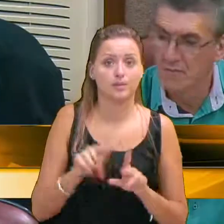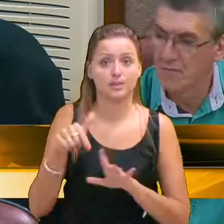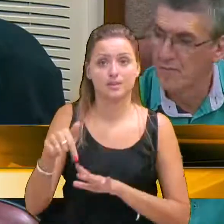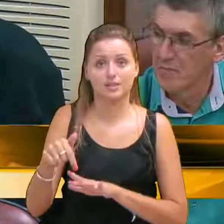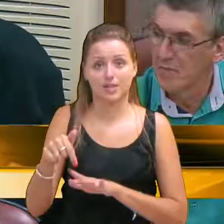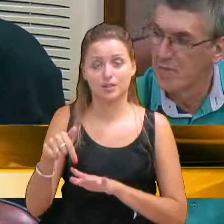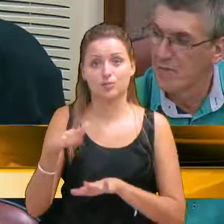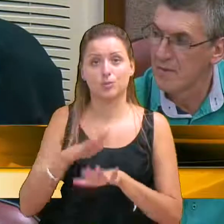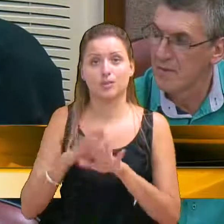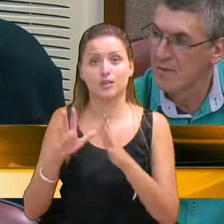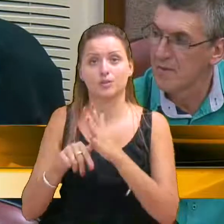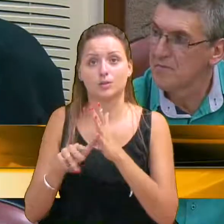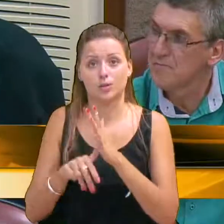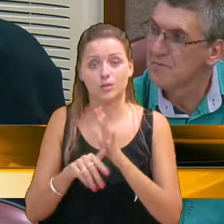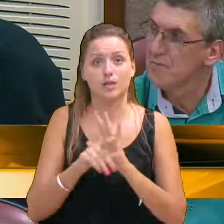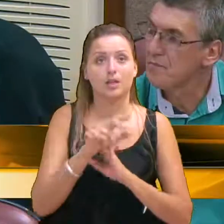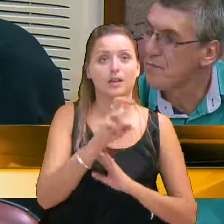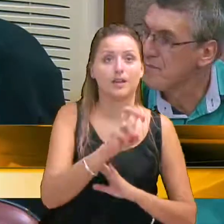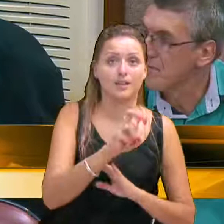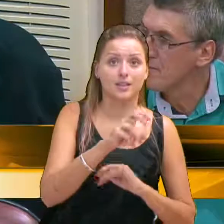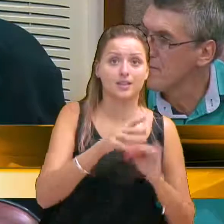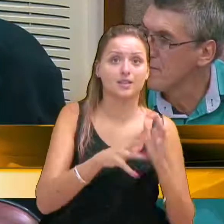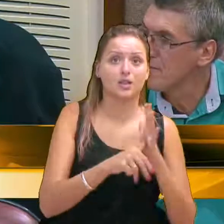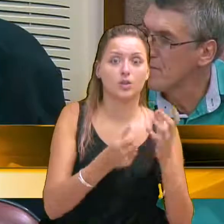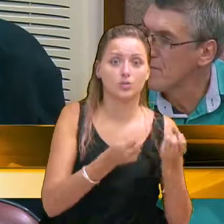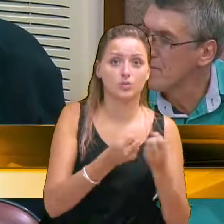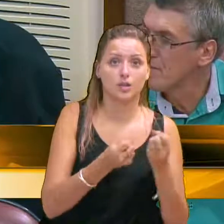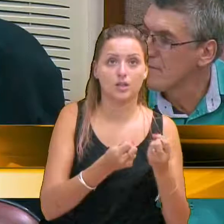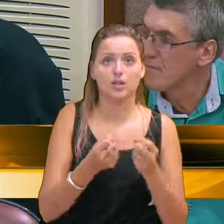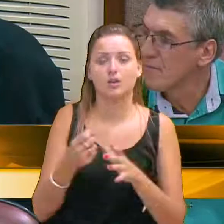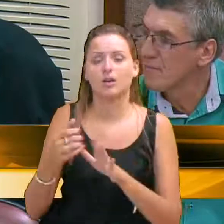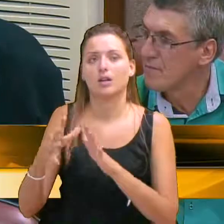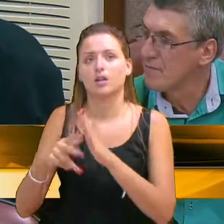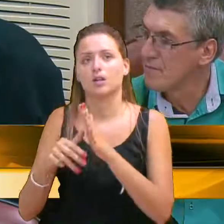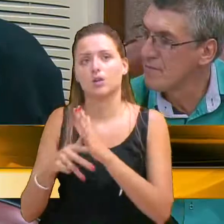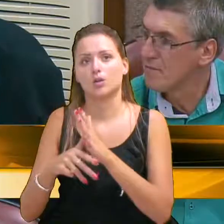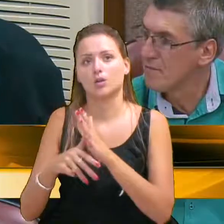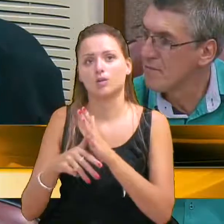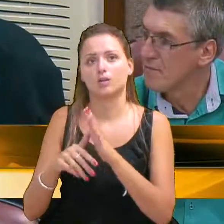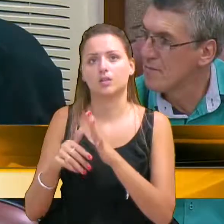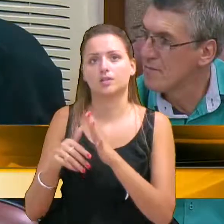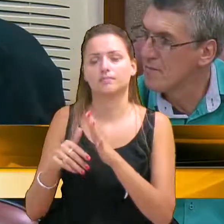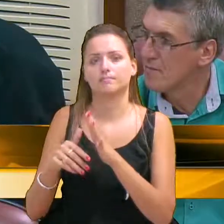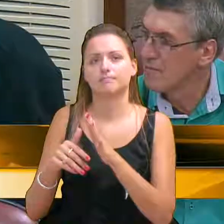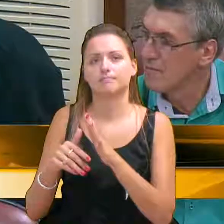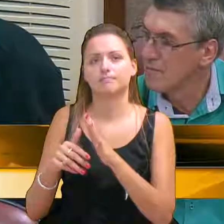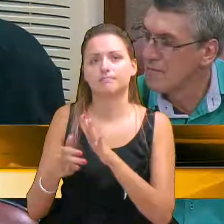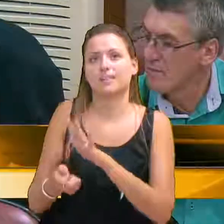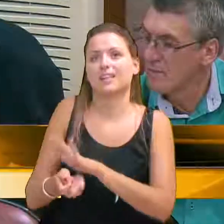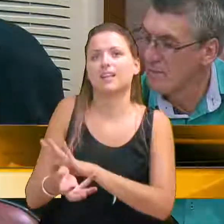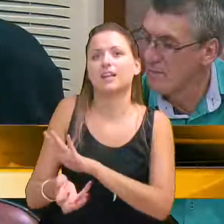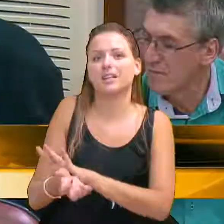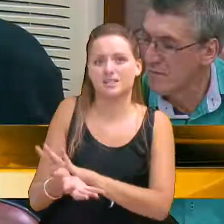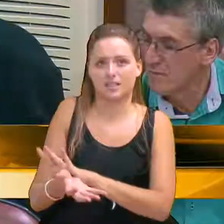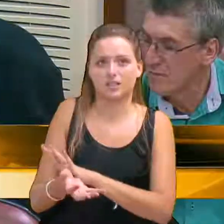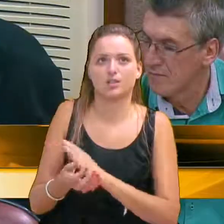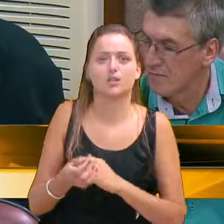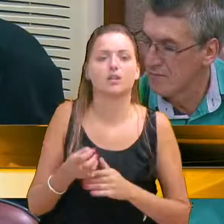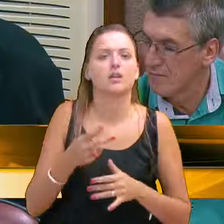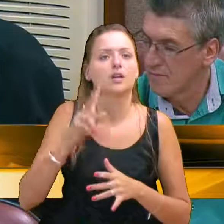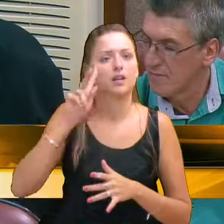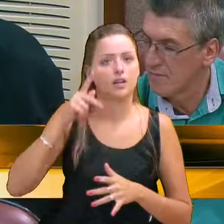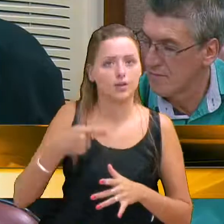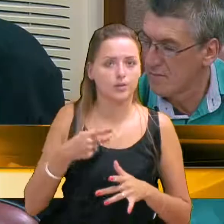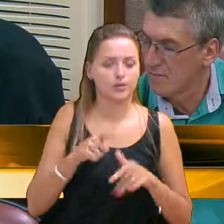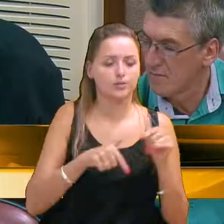a 5ª em roubo de veículo, a 2ª em furtos, a 2ª em estelionato. Ou seja, a gente reconhece o